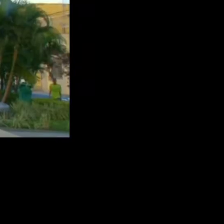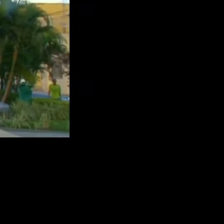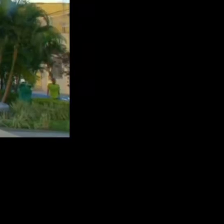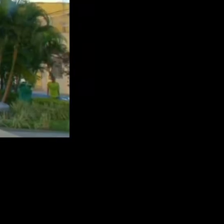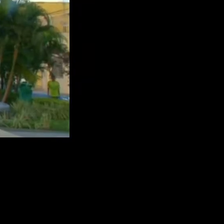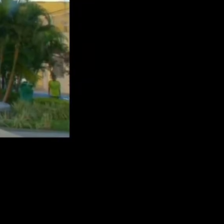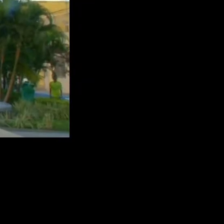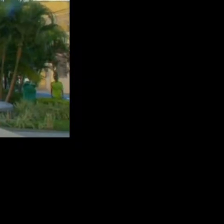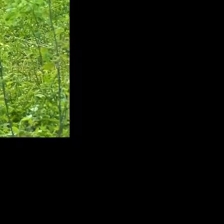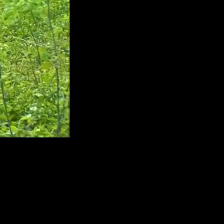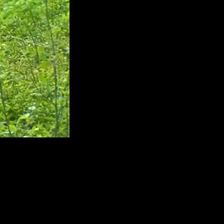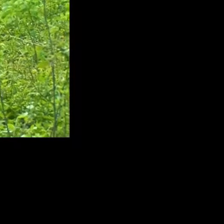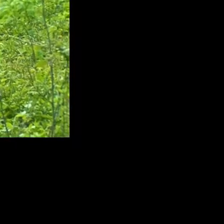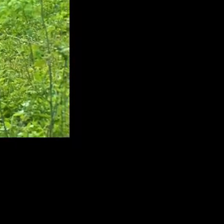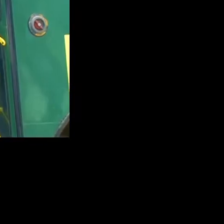Música